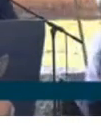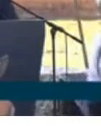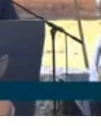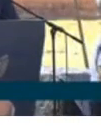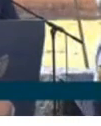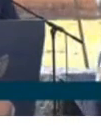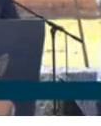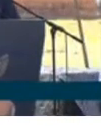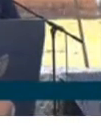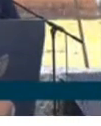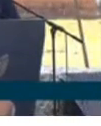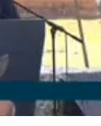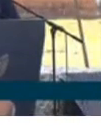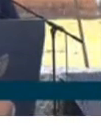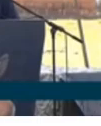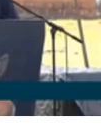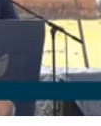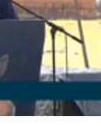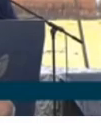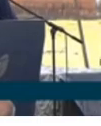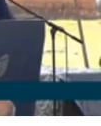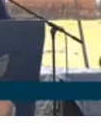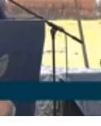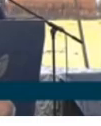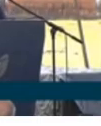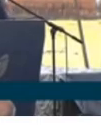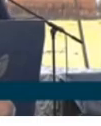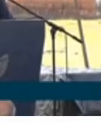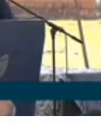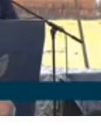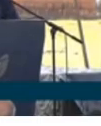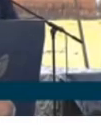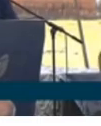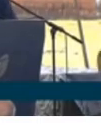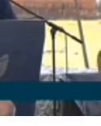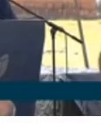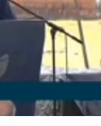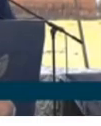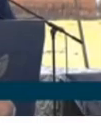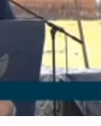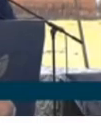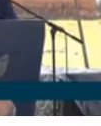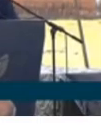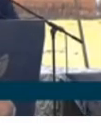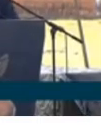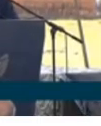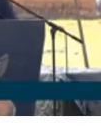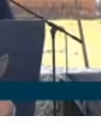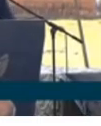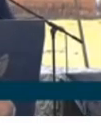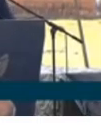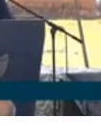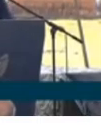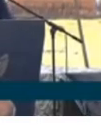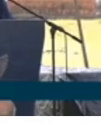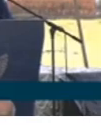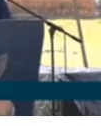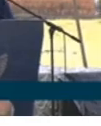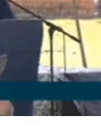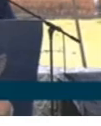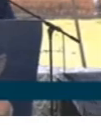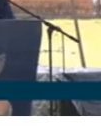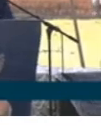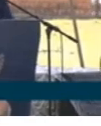Brasil. Parabéns pelo trabalho maravilhoso que você faz à frente do Ministério da Agricultura,